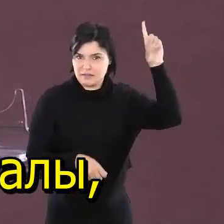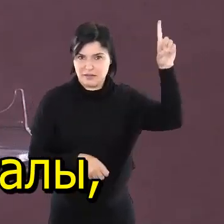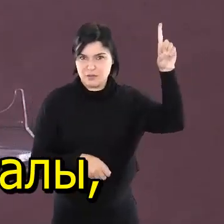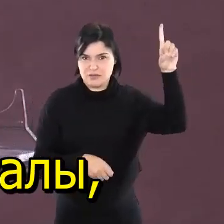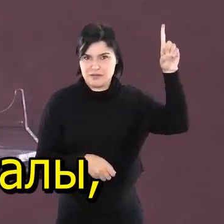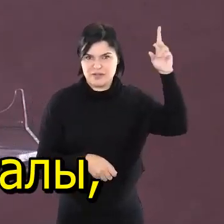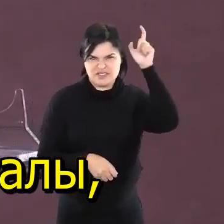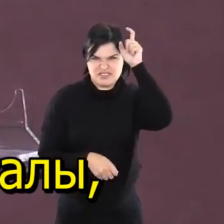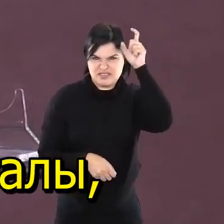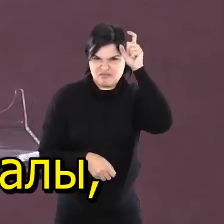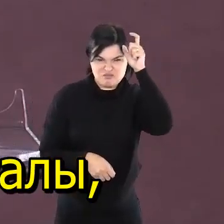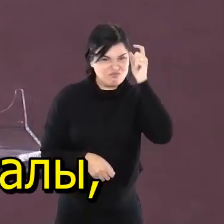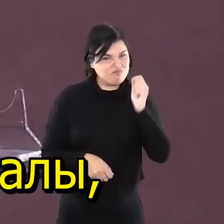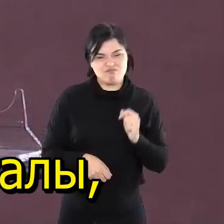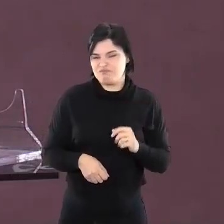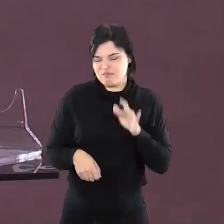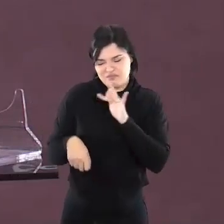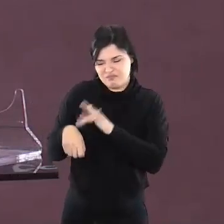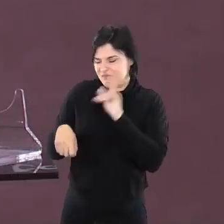Então pode fazer catimbó,